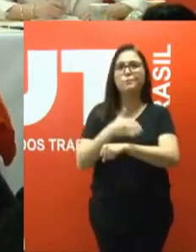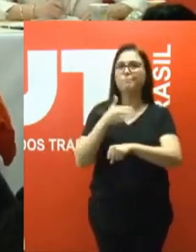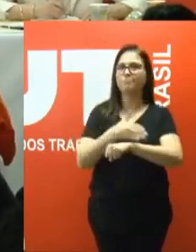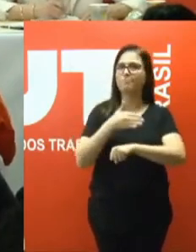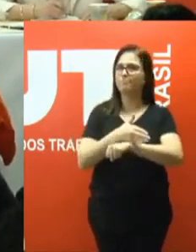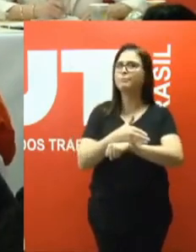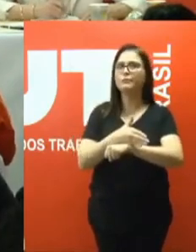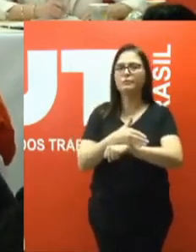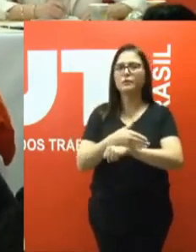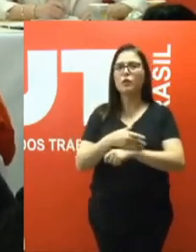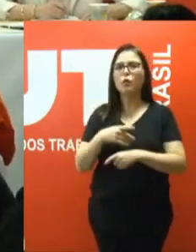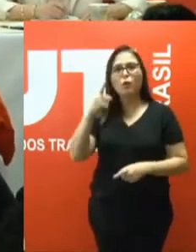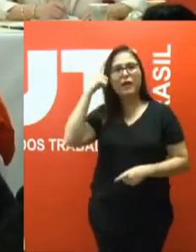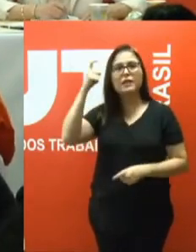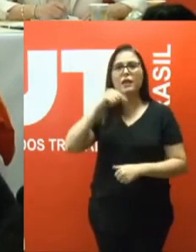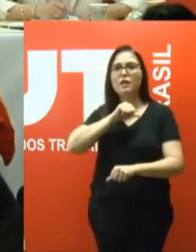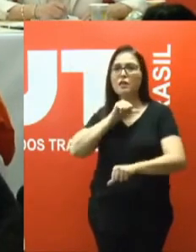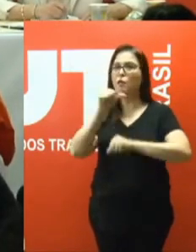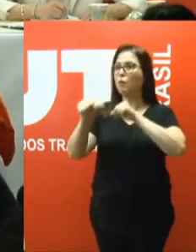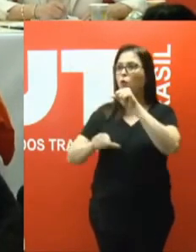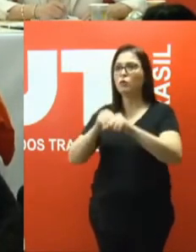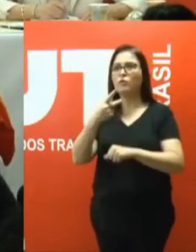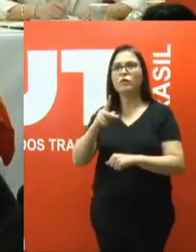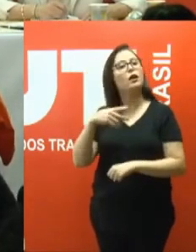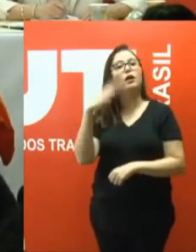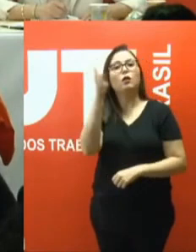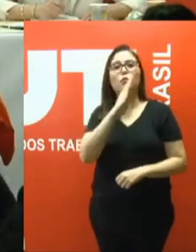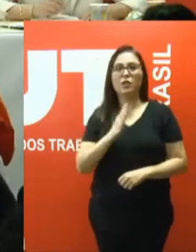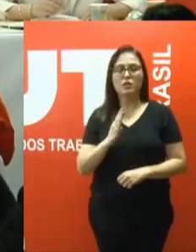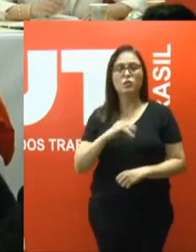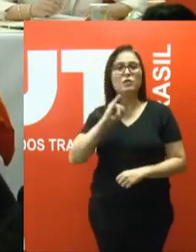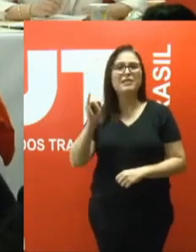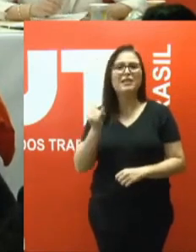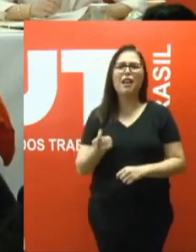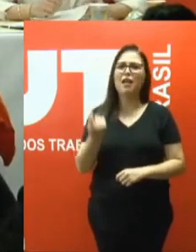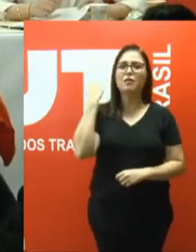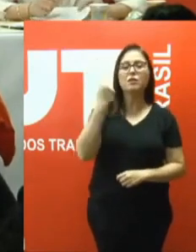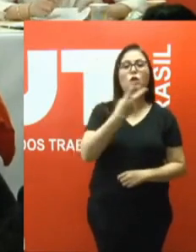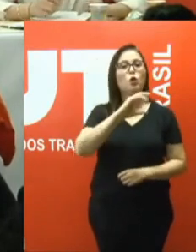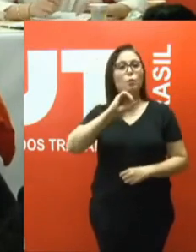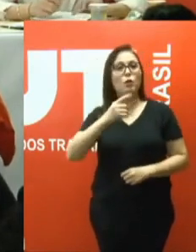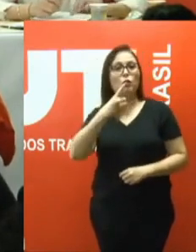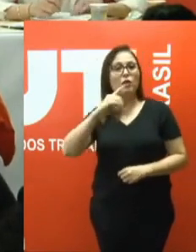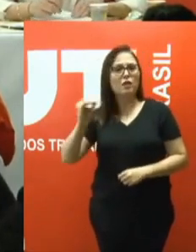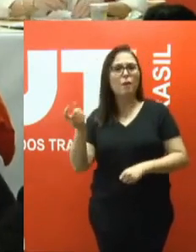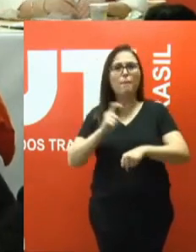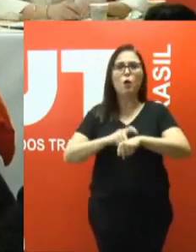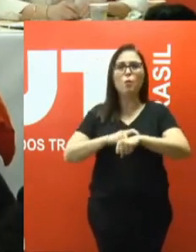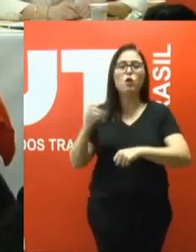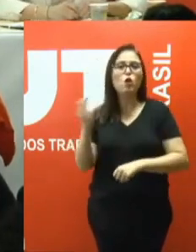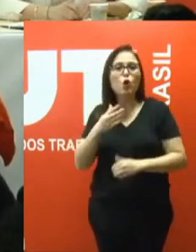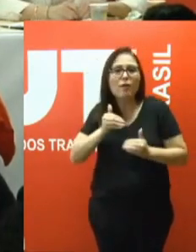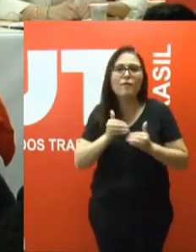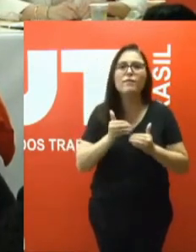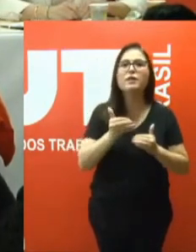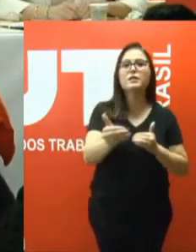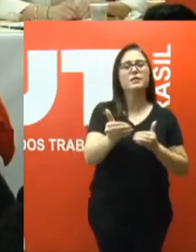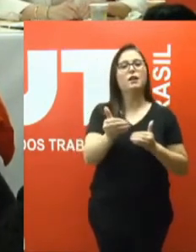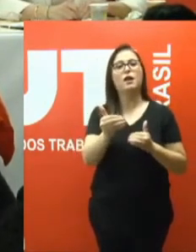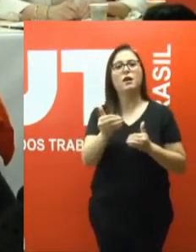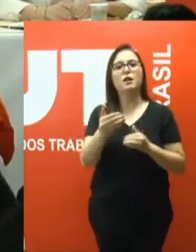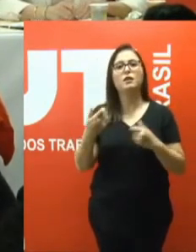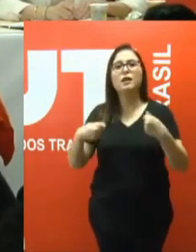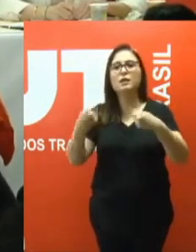ideia de transformar o Brasil. Se em 2010 nós falávamos de um momento novo, de avançar nas pautas para o